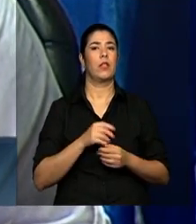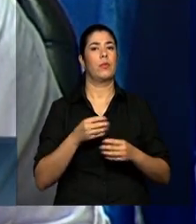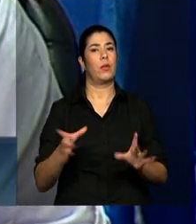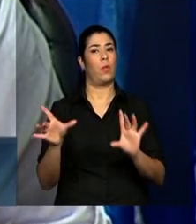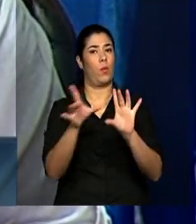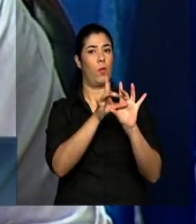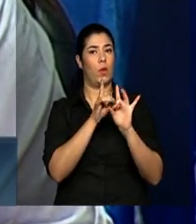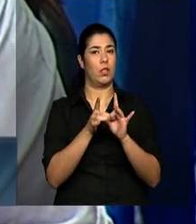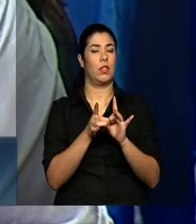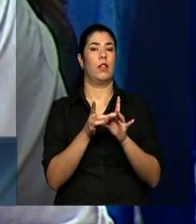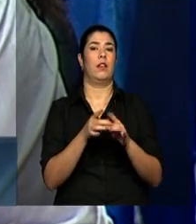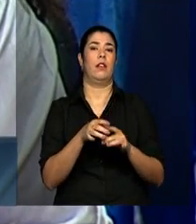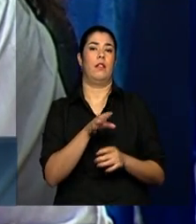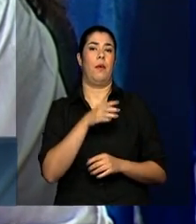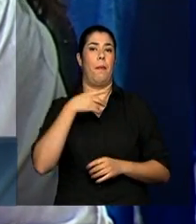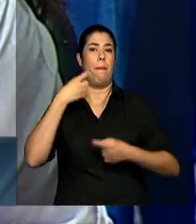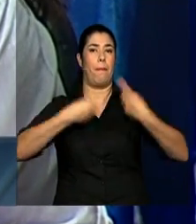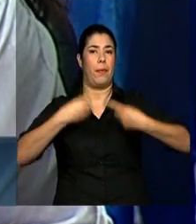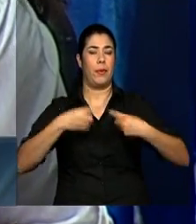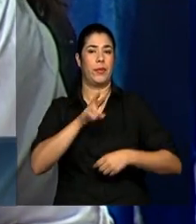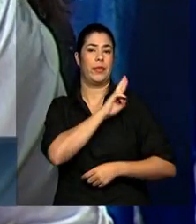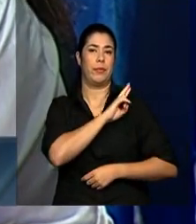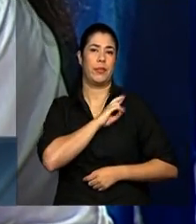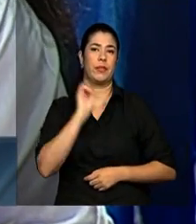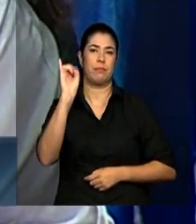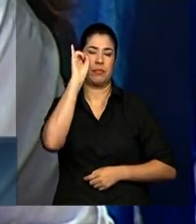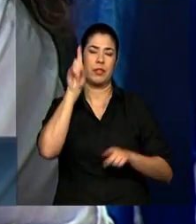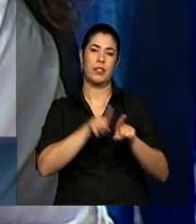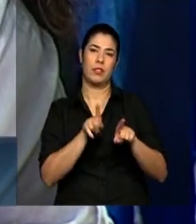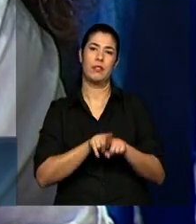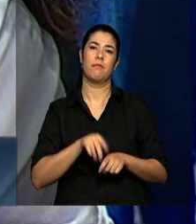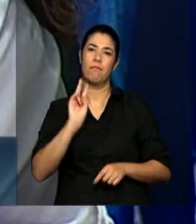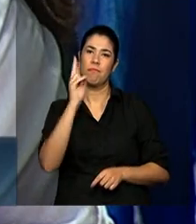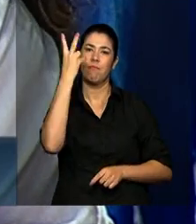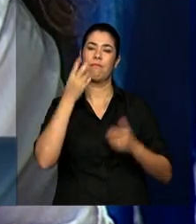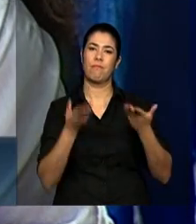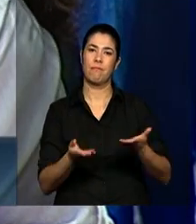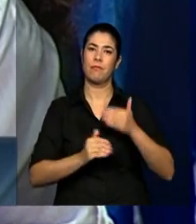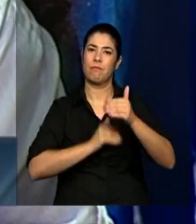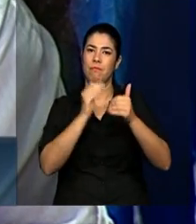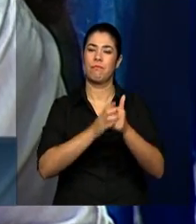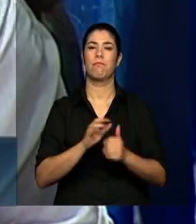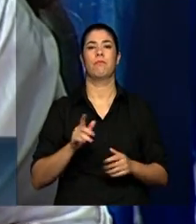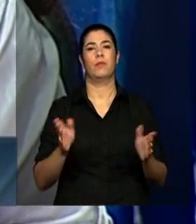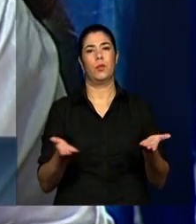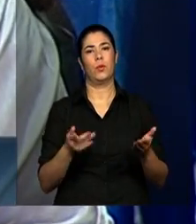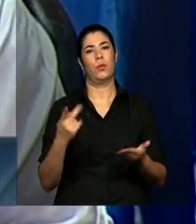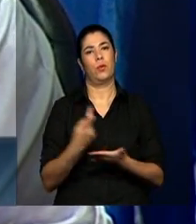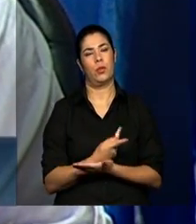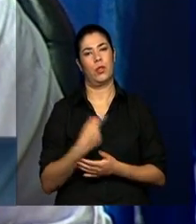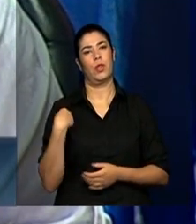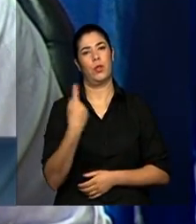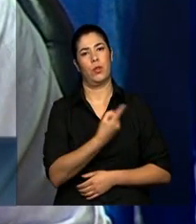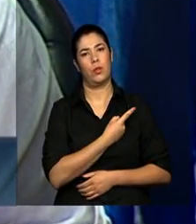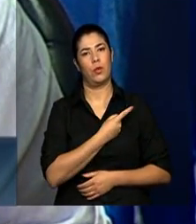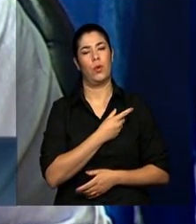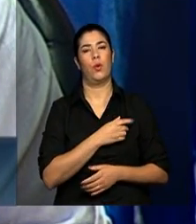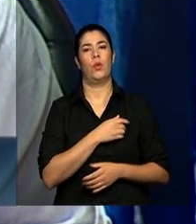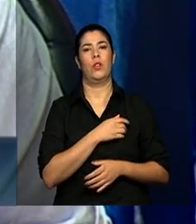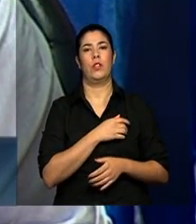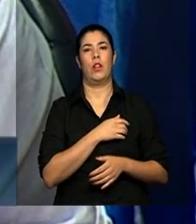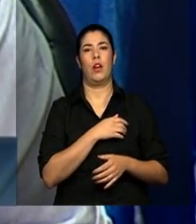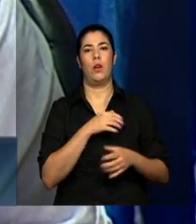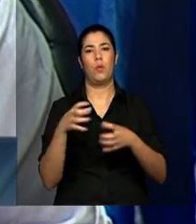as responsabilidades, para nós ele é fundamental, e eu queria aqui reconhecer esse passo importantíssimo, nós, por parte dos movimentos de